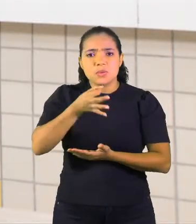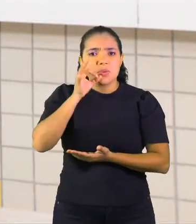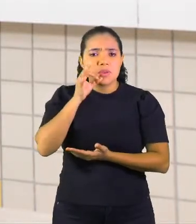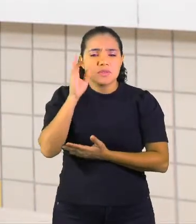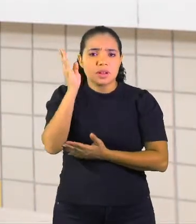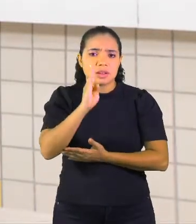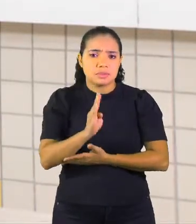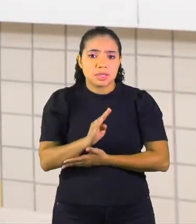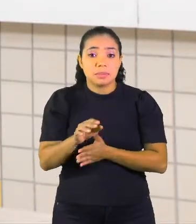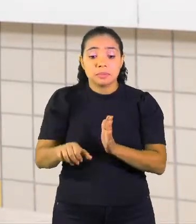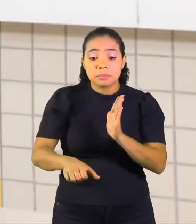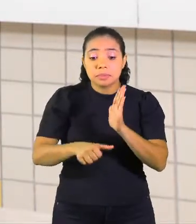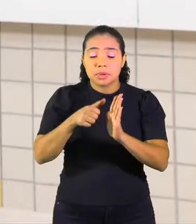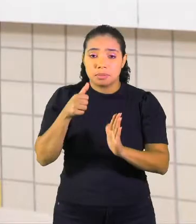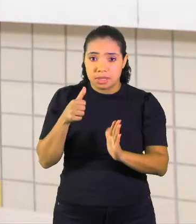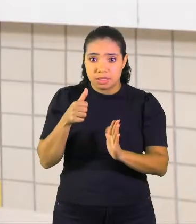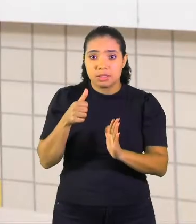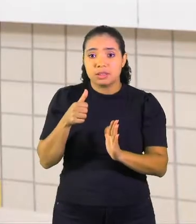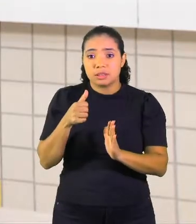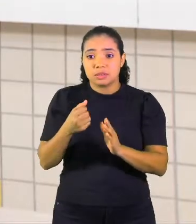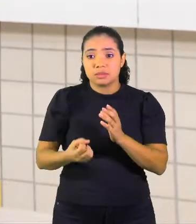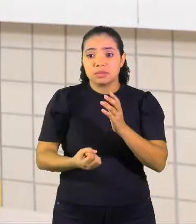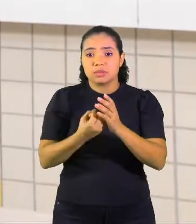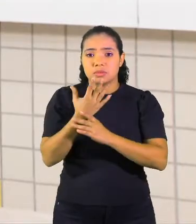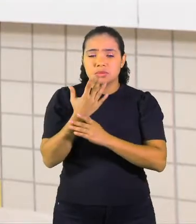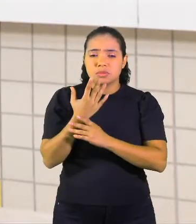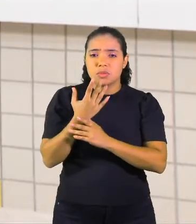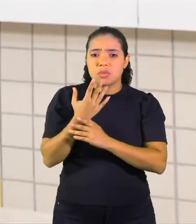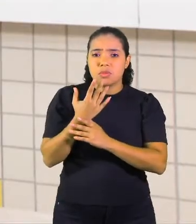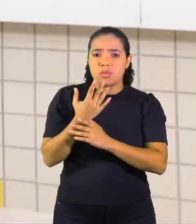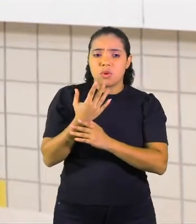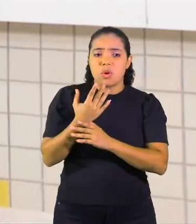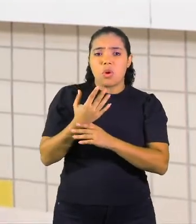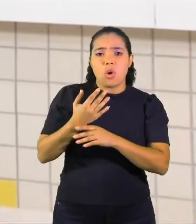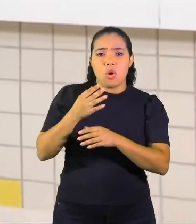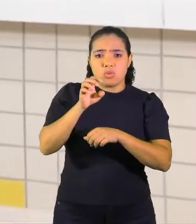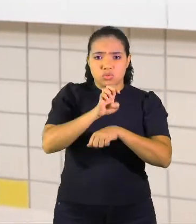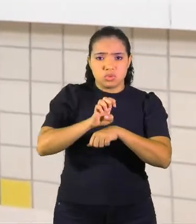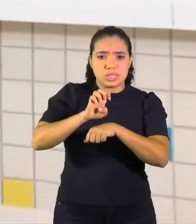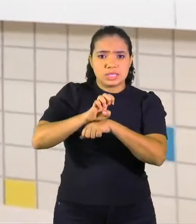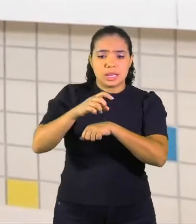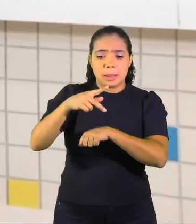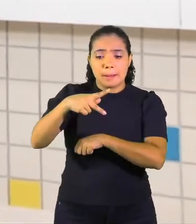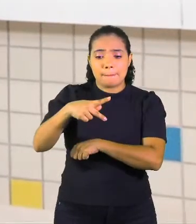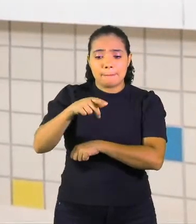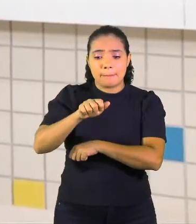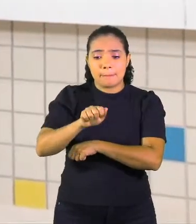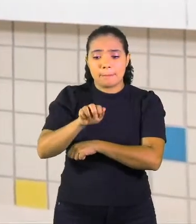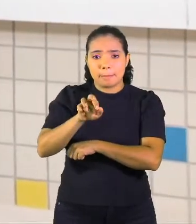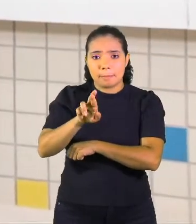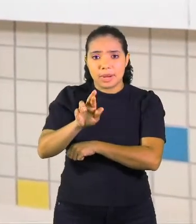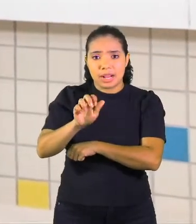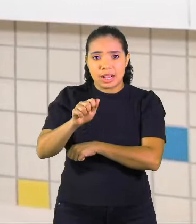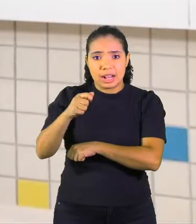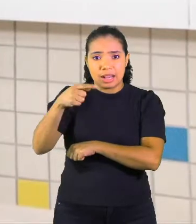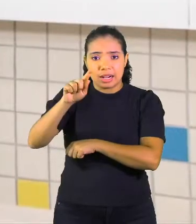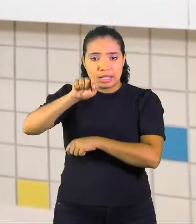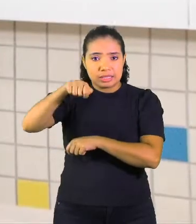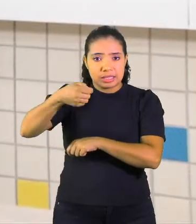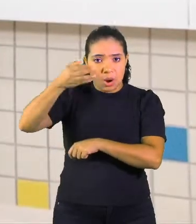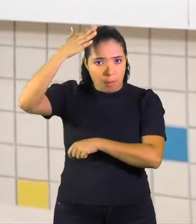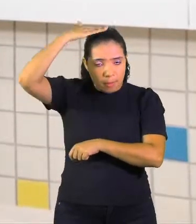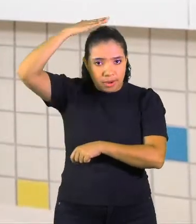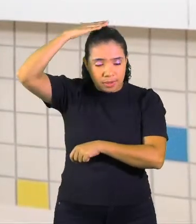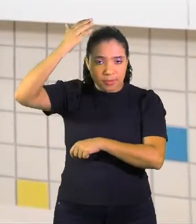Brasil? Primeiramente, ele surgiu lá em cima, no estado do Pará, onde foi plantada a primeira